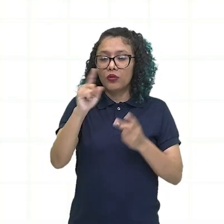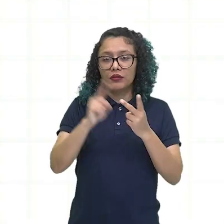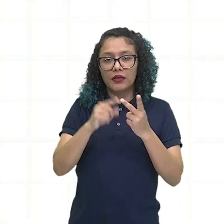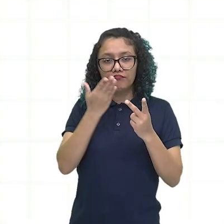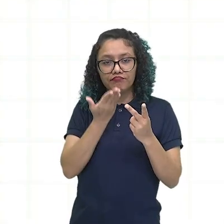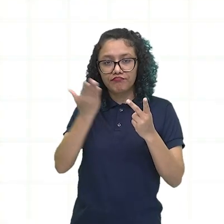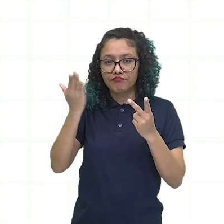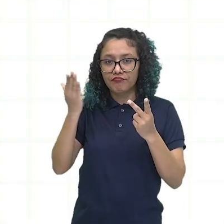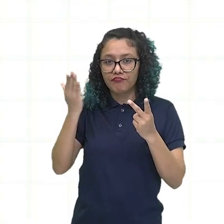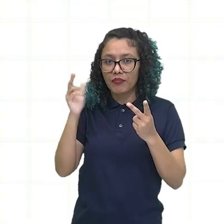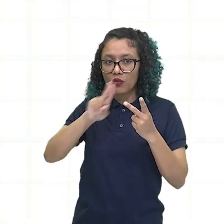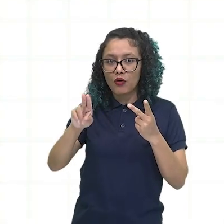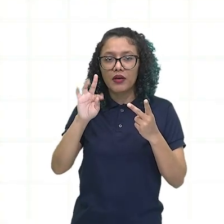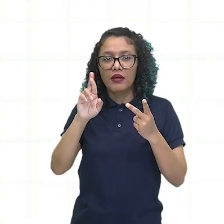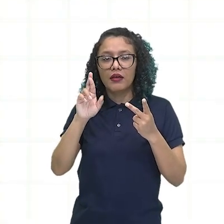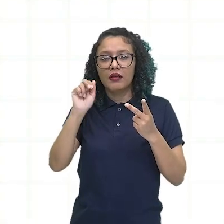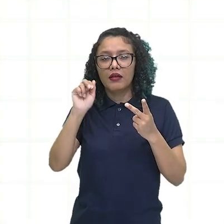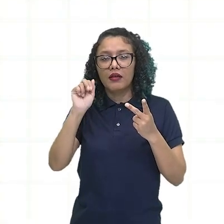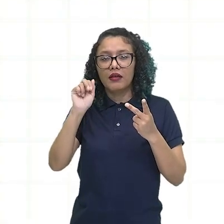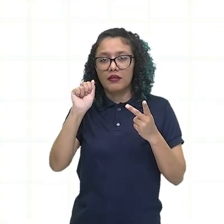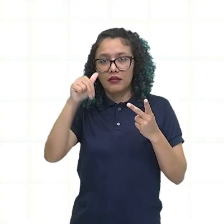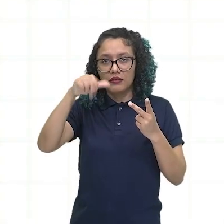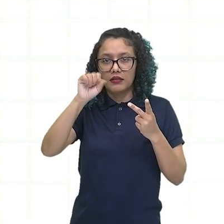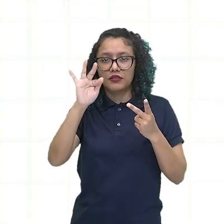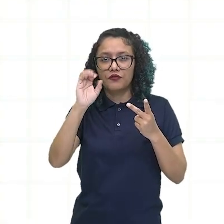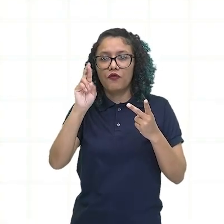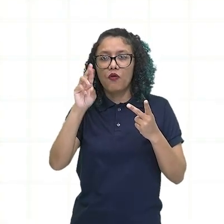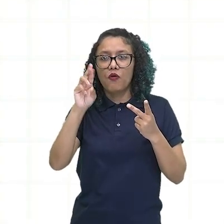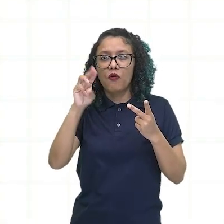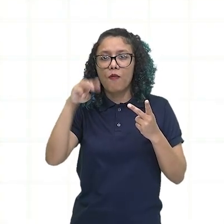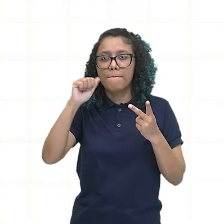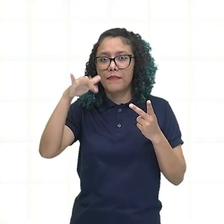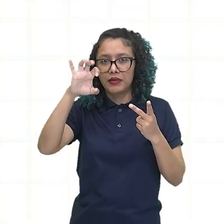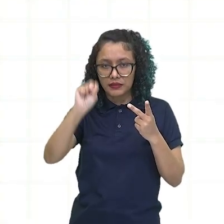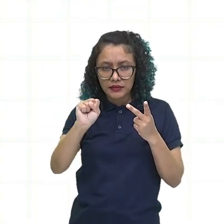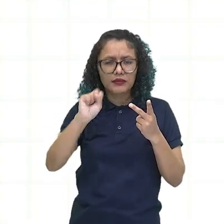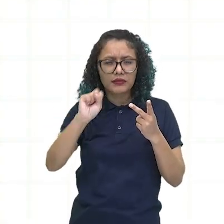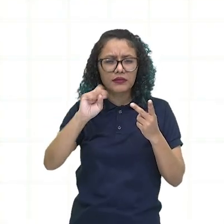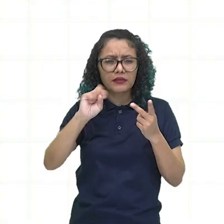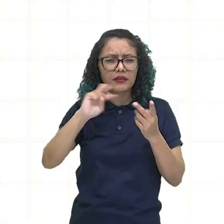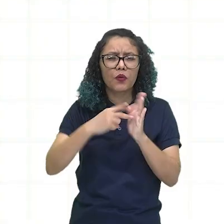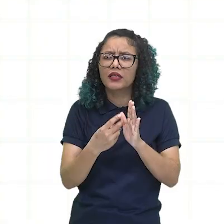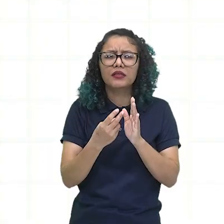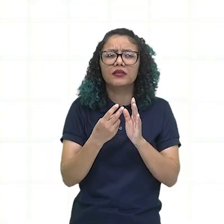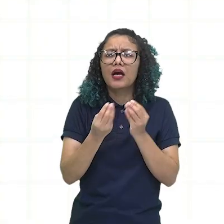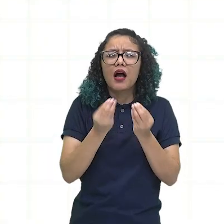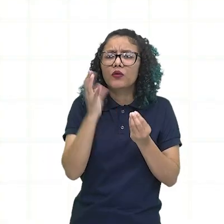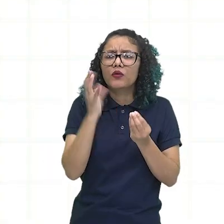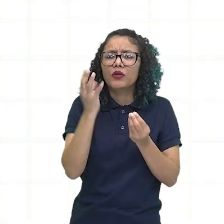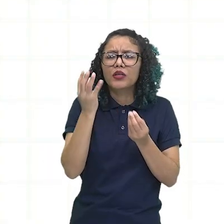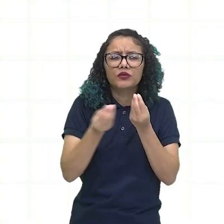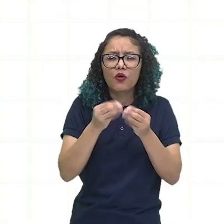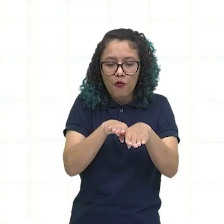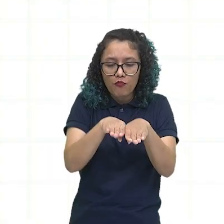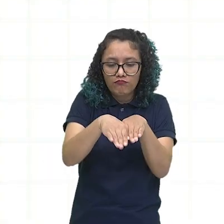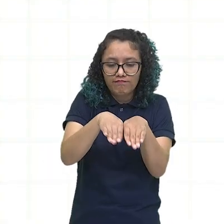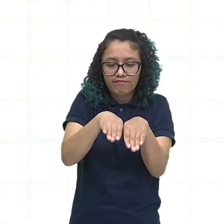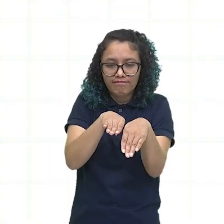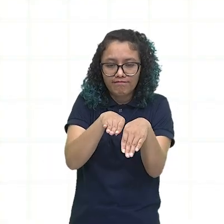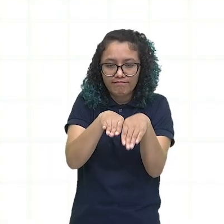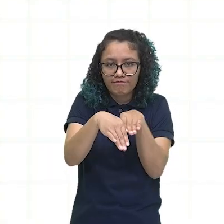são transformantes, do tipo transformantes, em que essas placas deslizam uma ao lado da